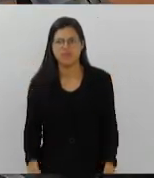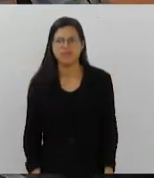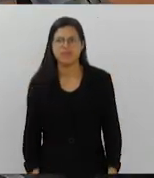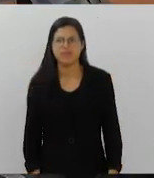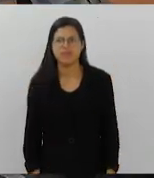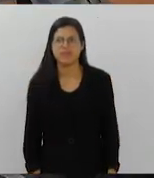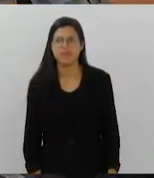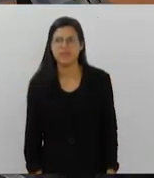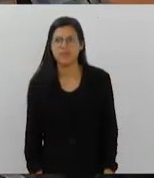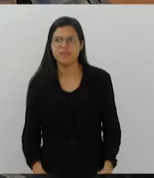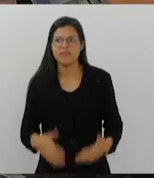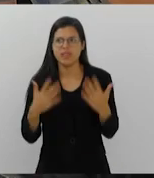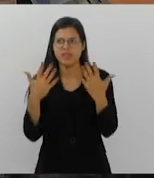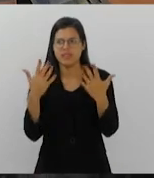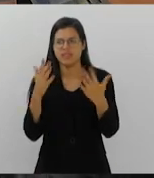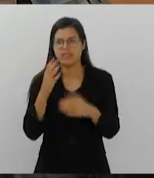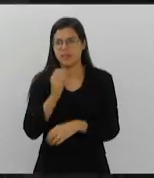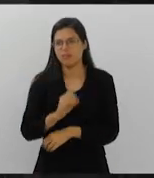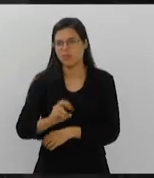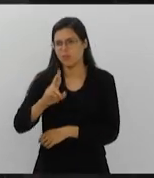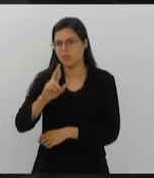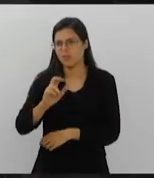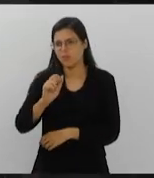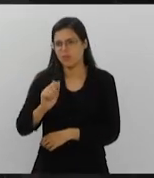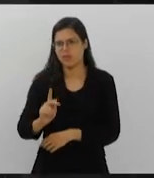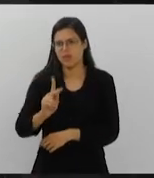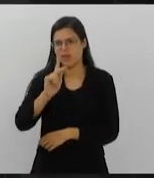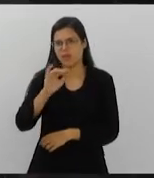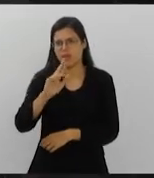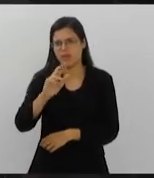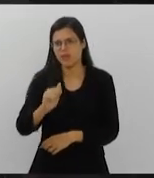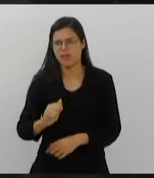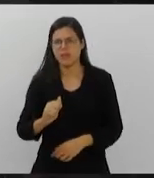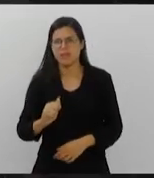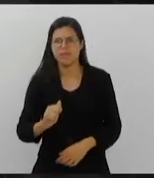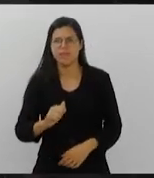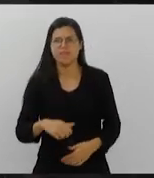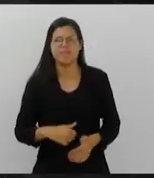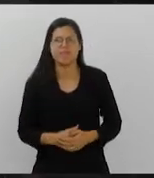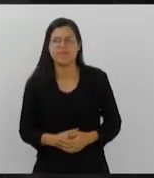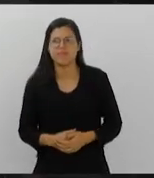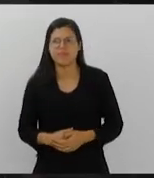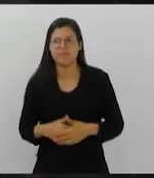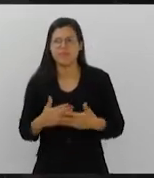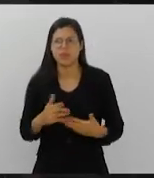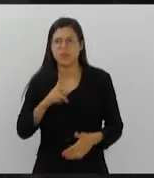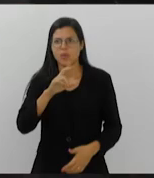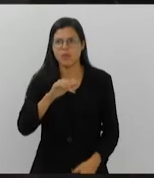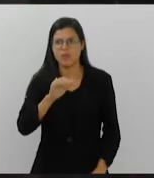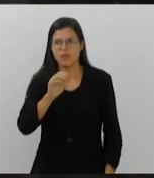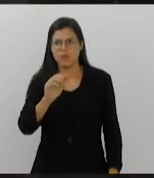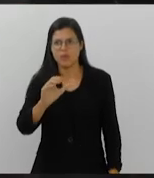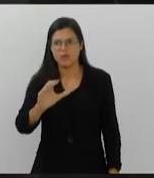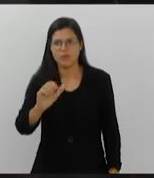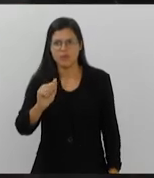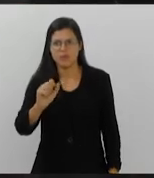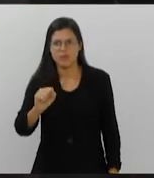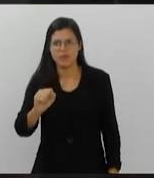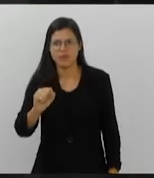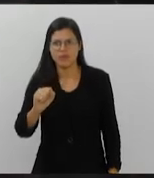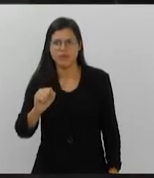Parabéns, doutor Akira. Quando o Lucas, o jovem Lucas, que não quis ficar em pé,